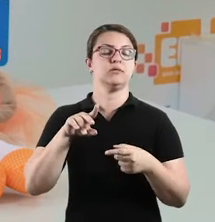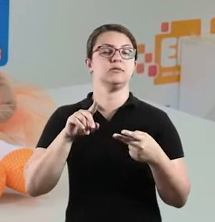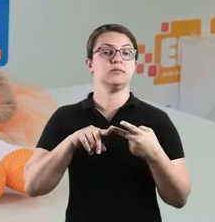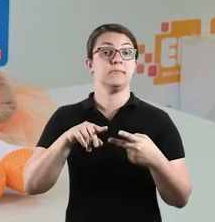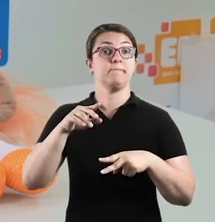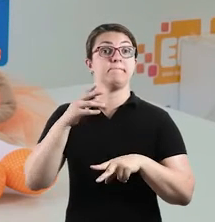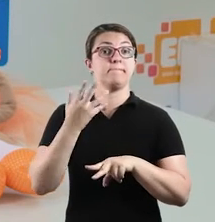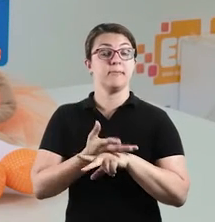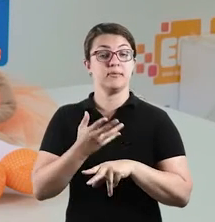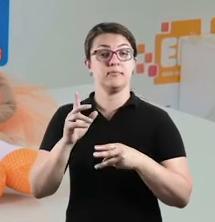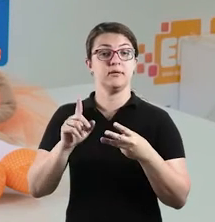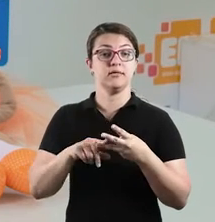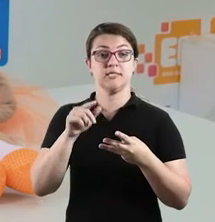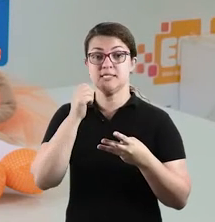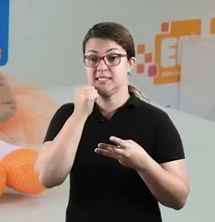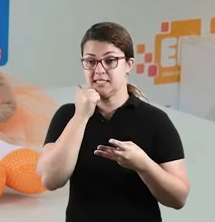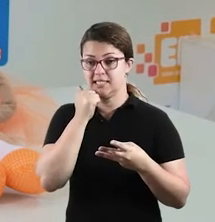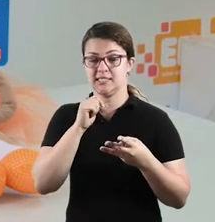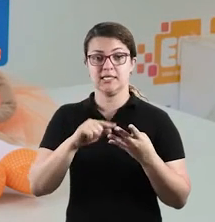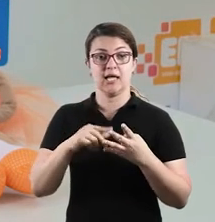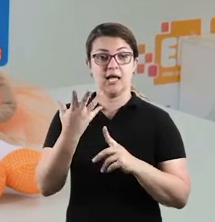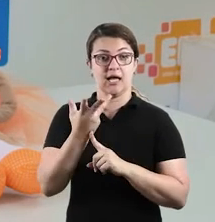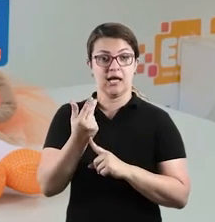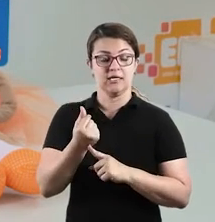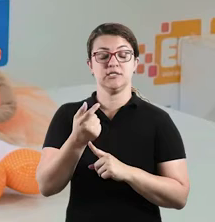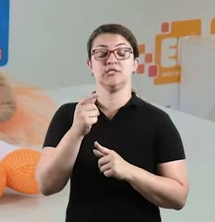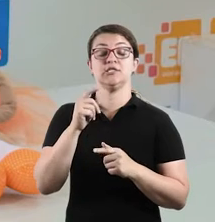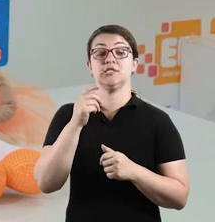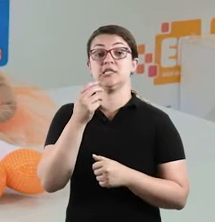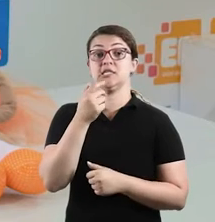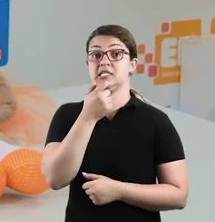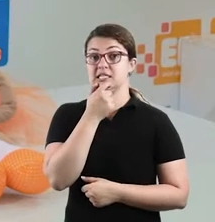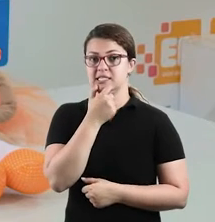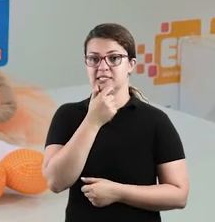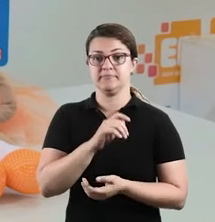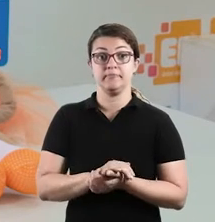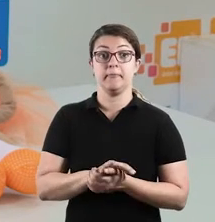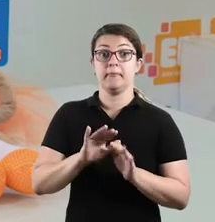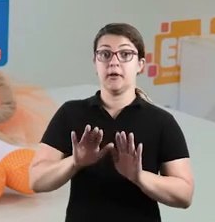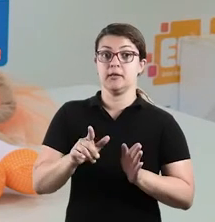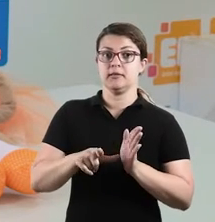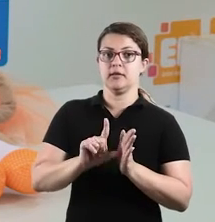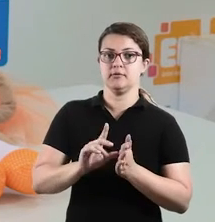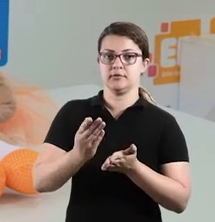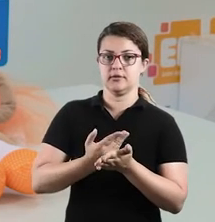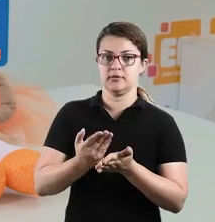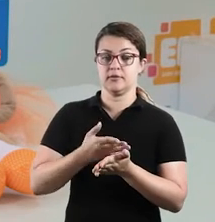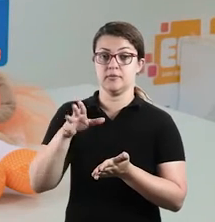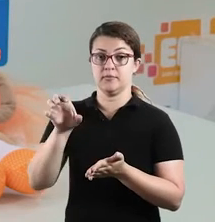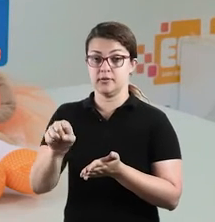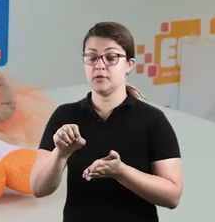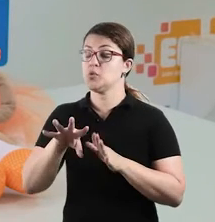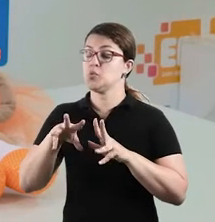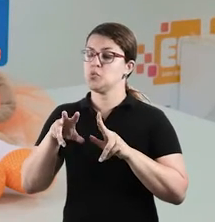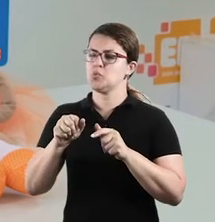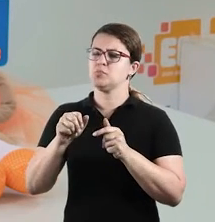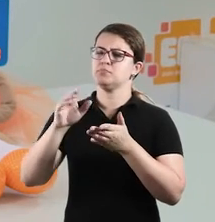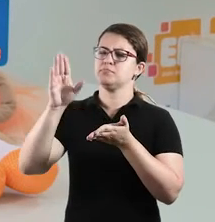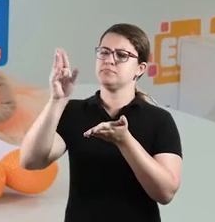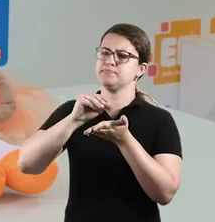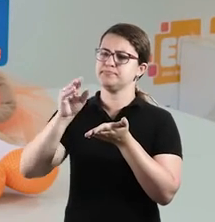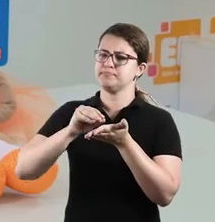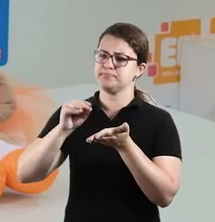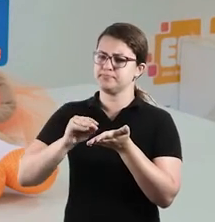matemática, ciências, arte e inglês. Mas antes, pegue o seu caderno para registrar todas as